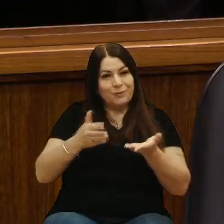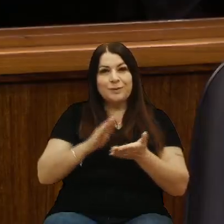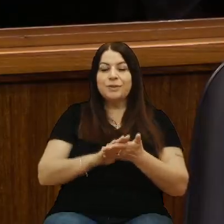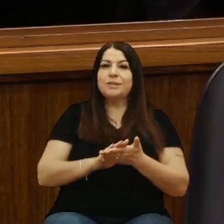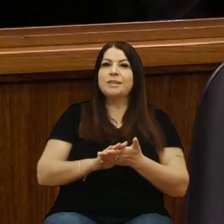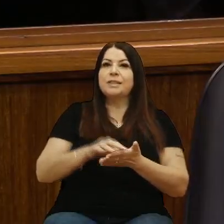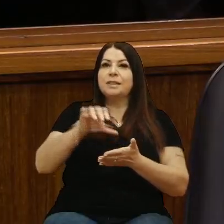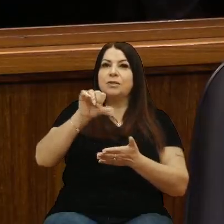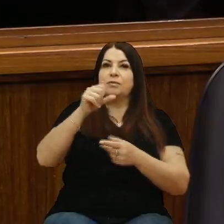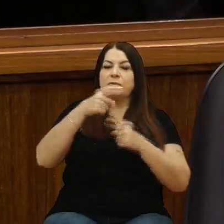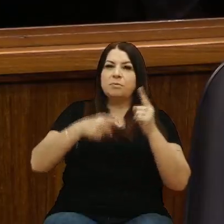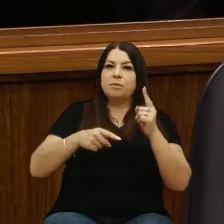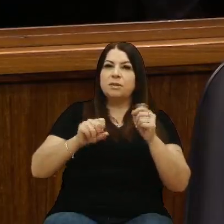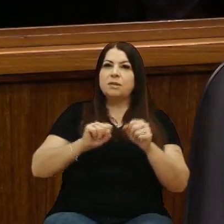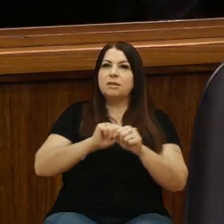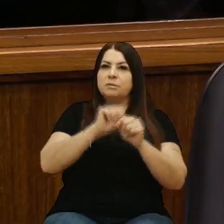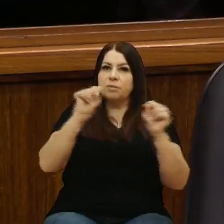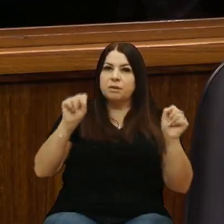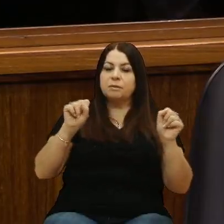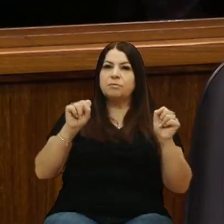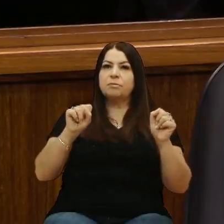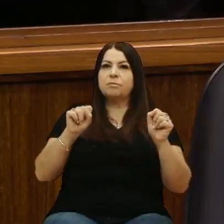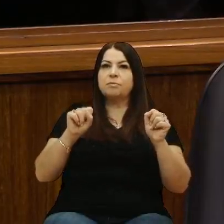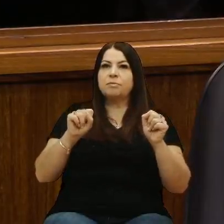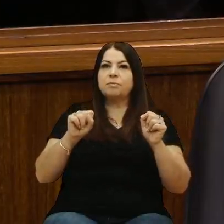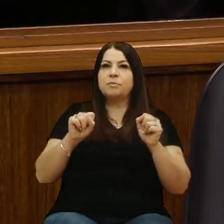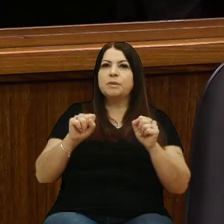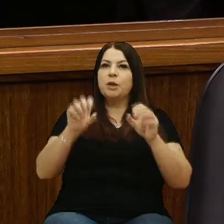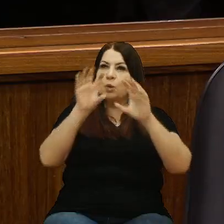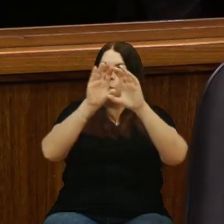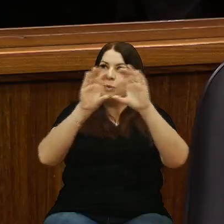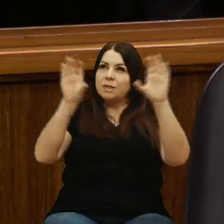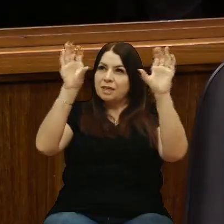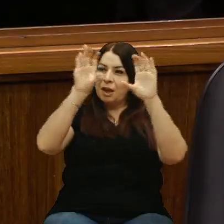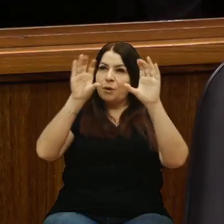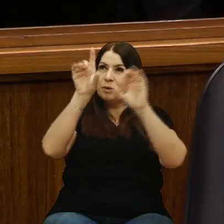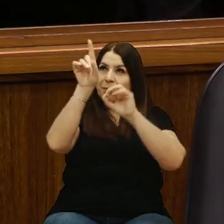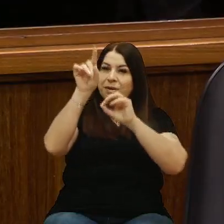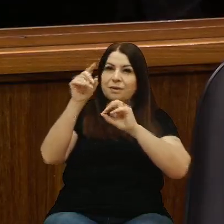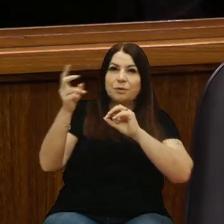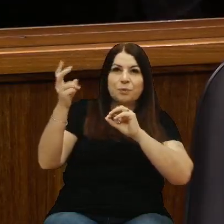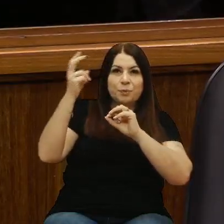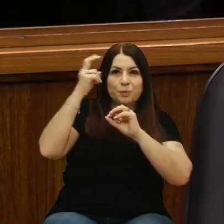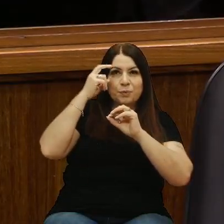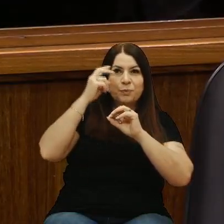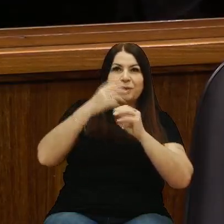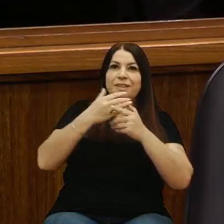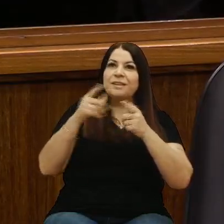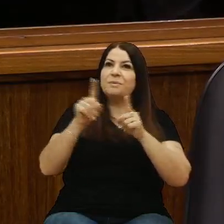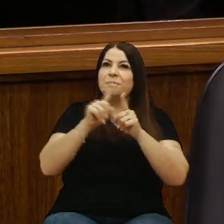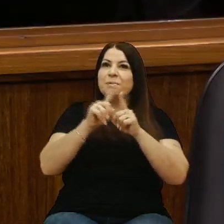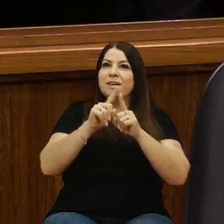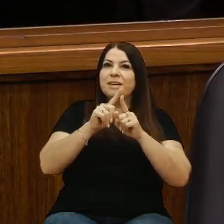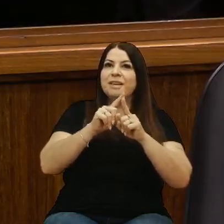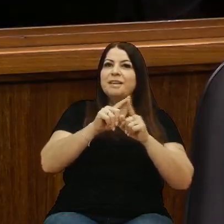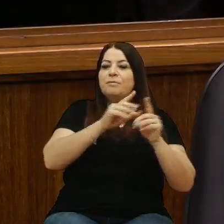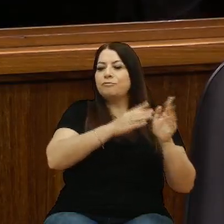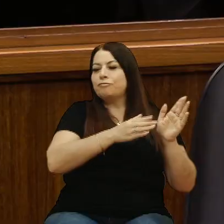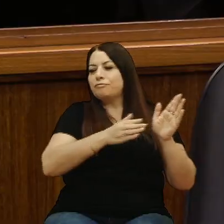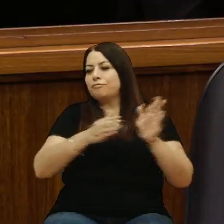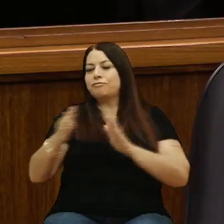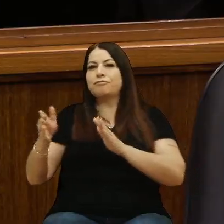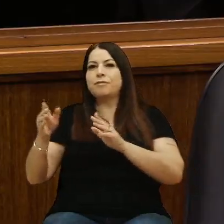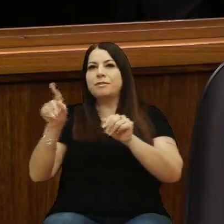às 9h30 da manhã, no Céu da Cultura, e elas se estendem por todo o dia, finalizando